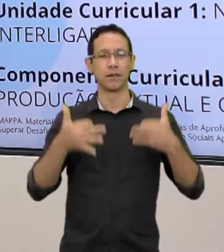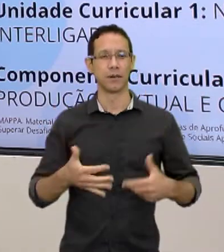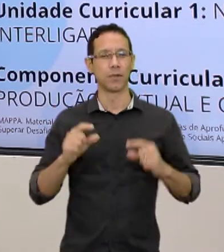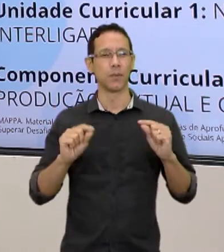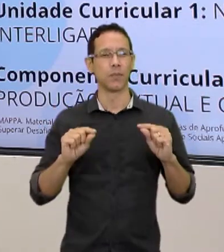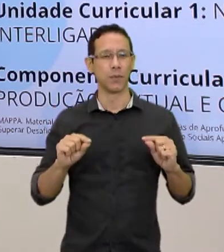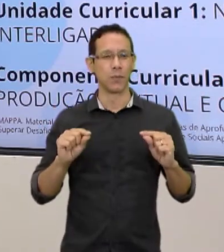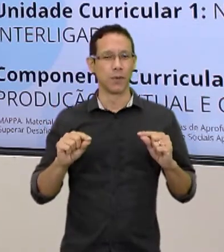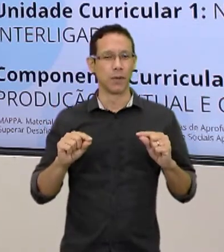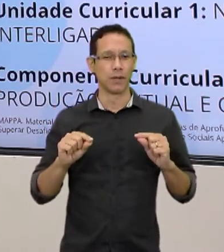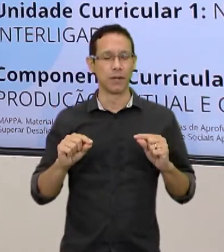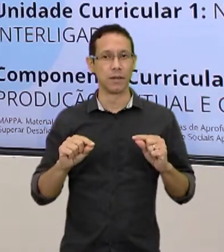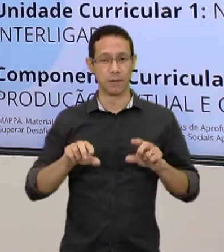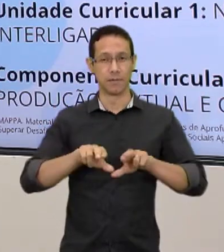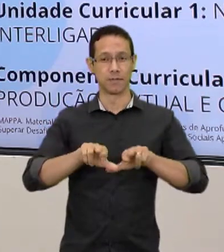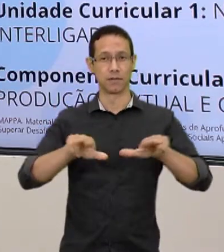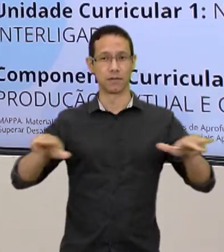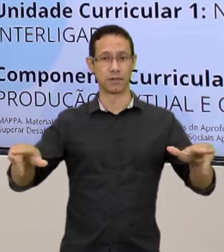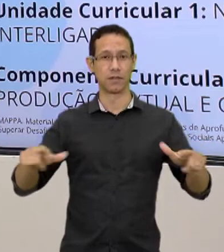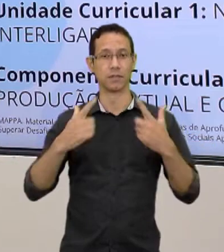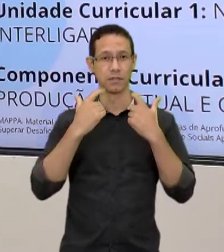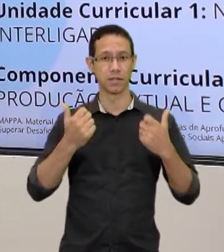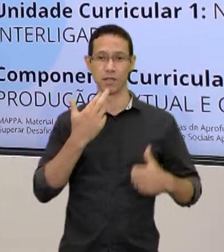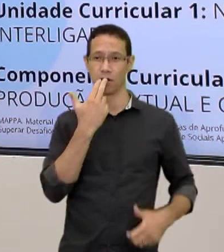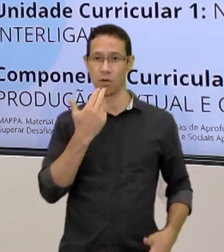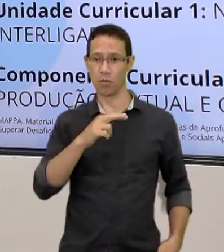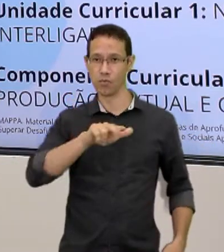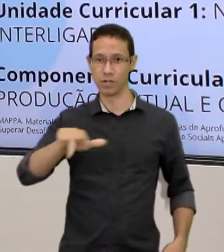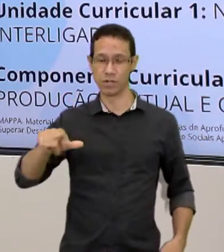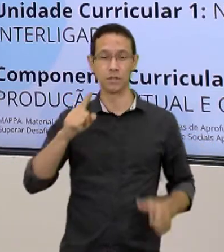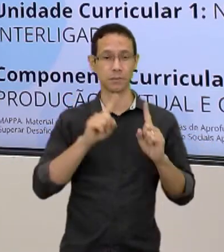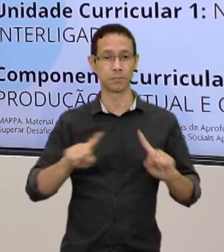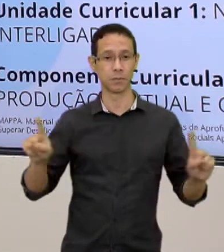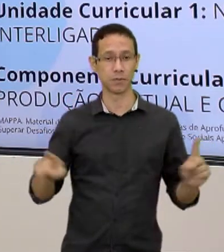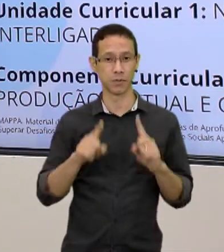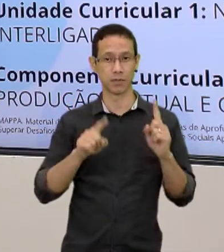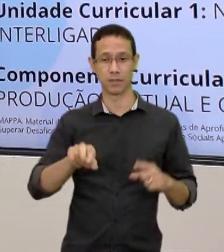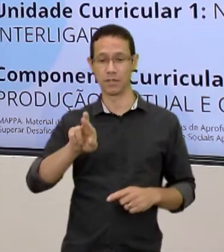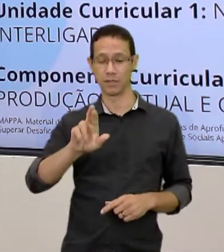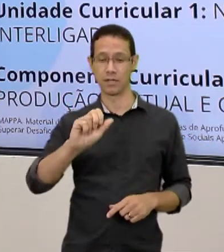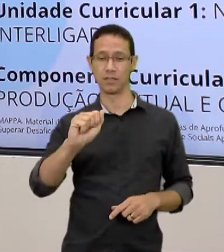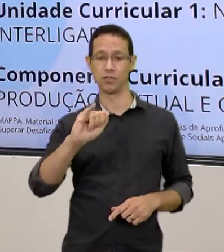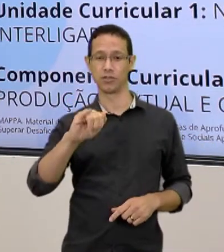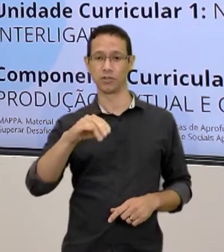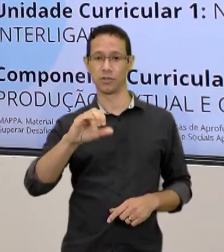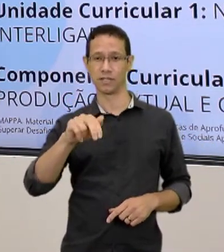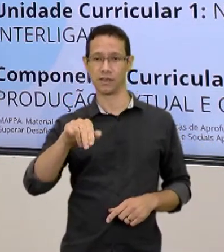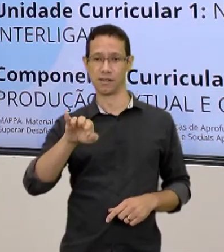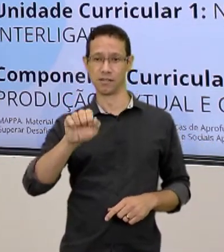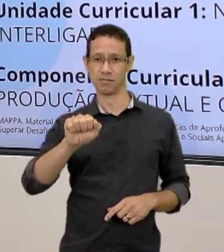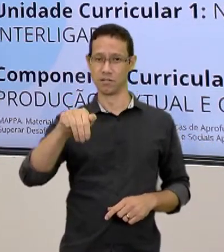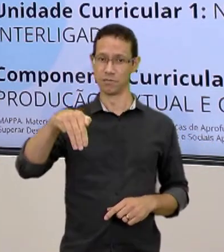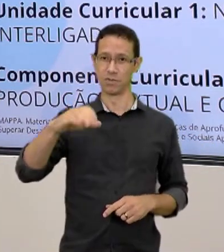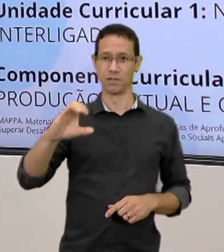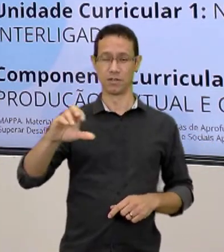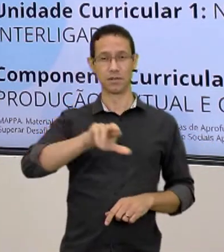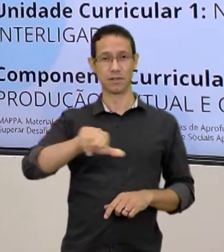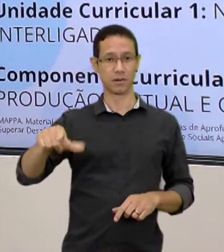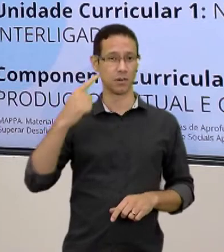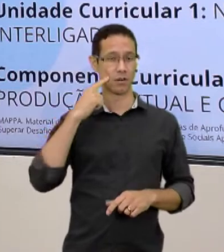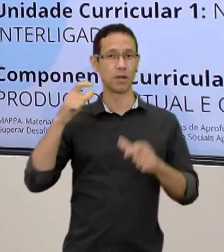sobre as variedades linguísticas, ouvimos uma música, né, dos Racionais MCs, a gente fez aí uma relação